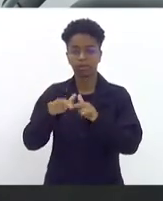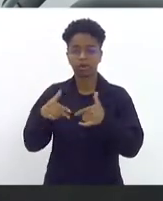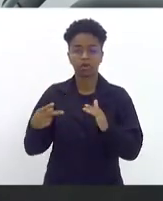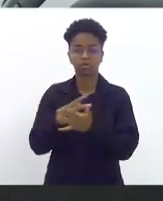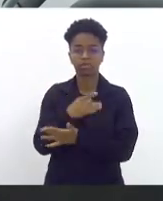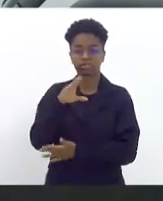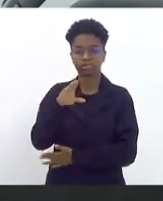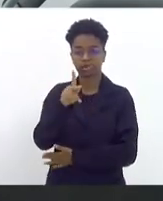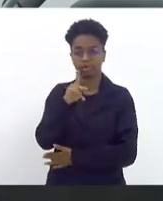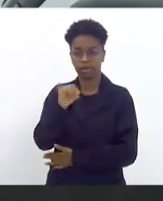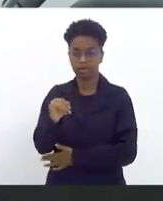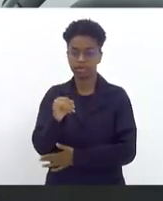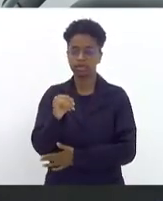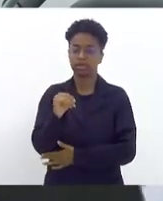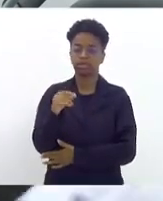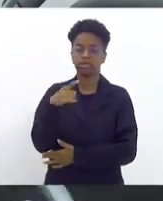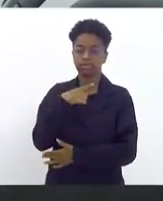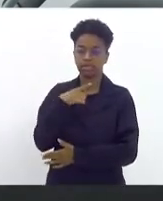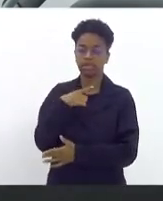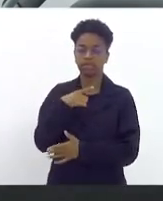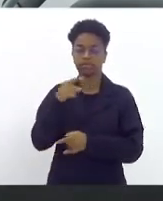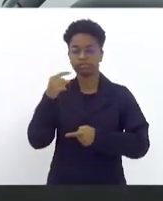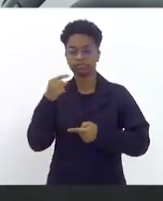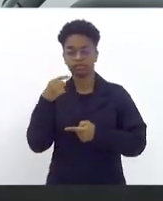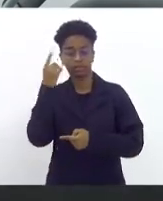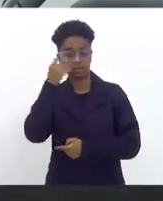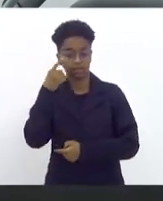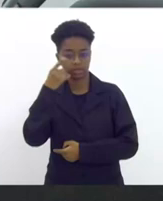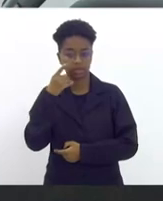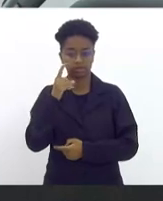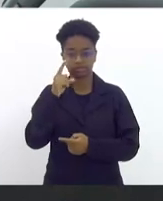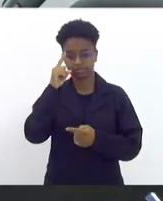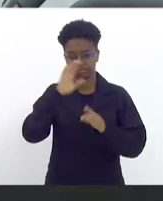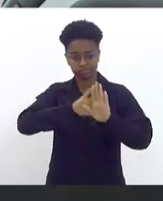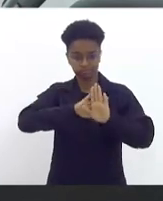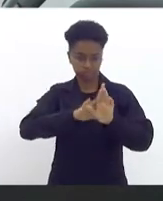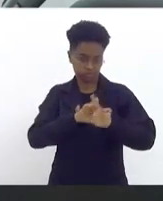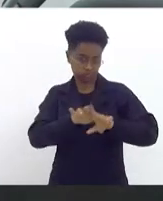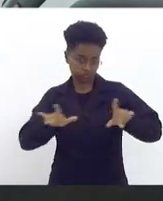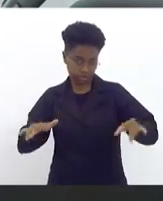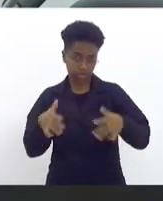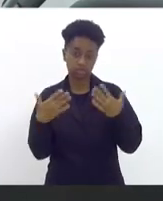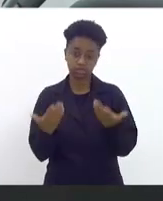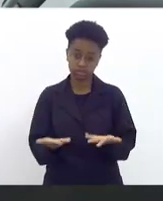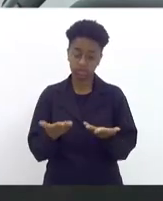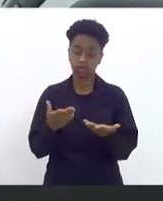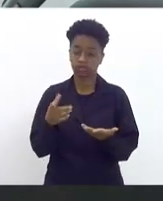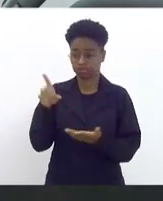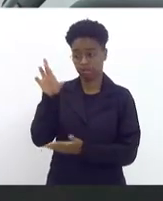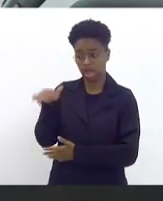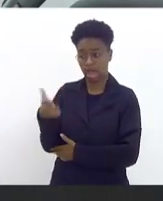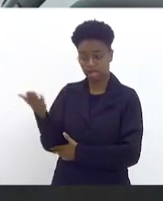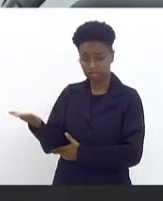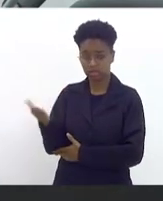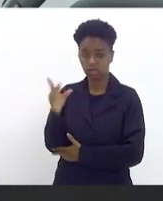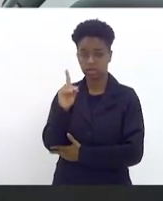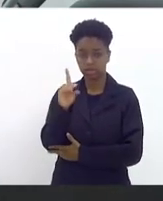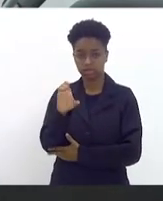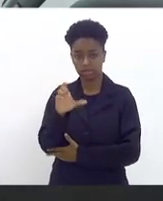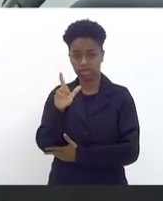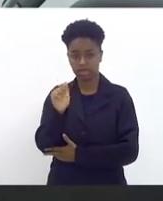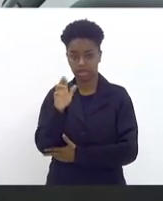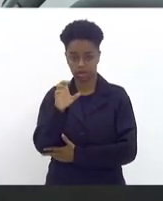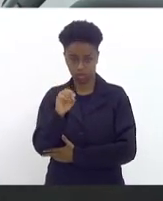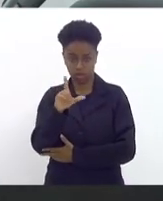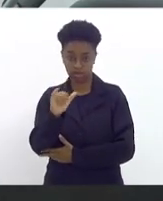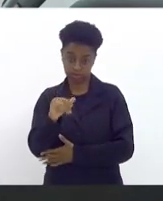de Deputados de matizes ideológicas tão diferentes então resto da Razão ao Deputado de laroni de fato